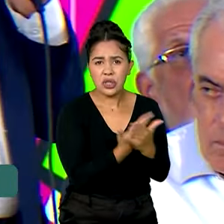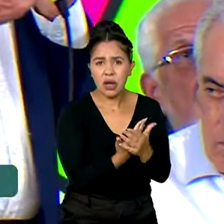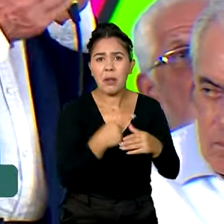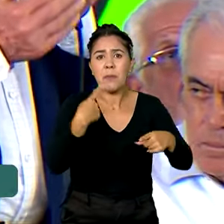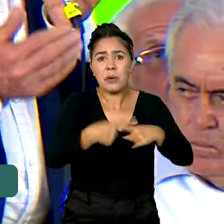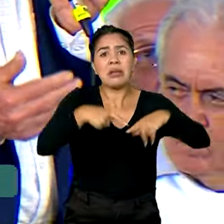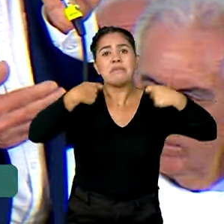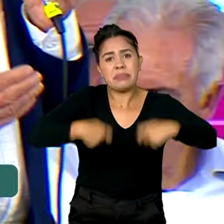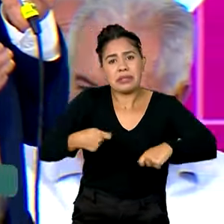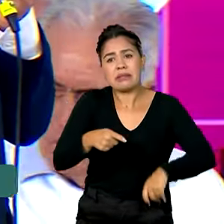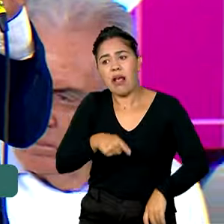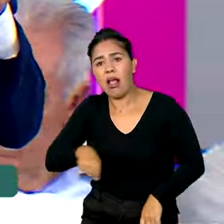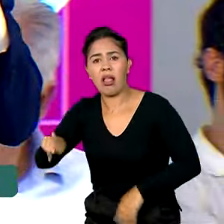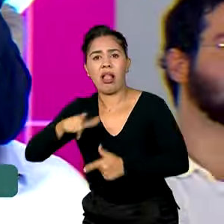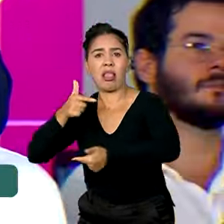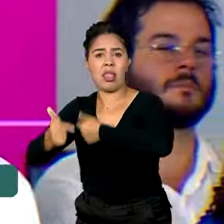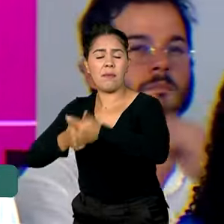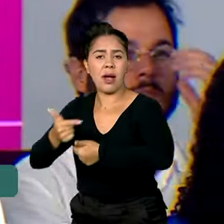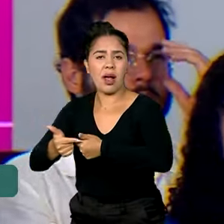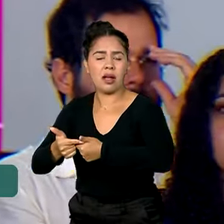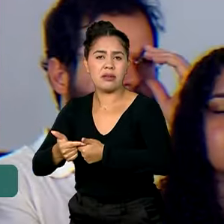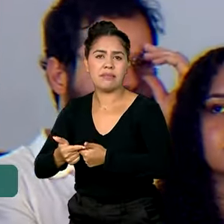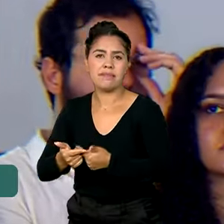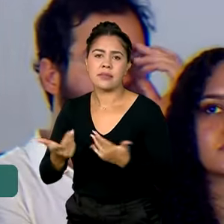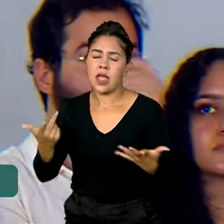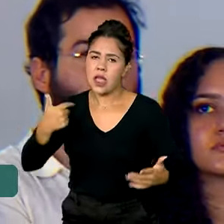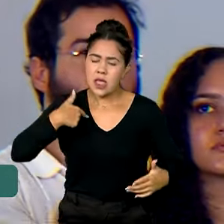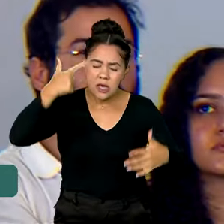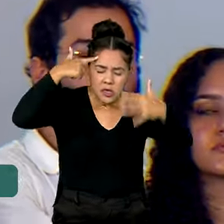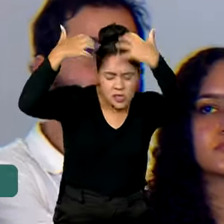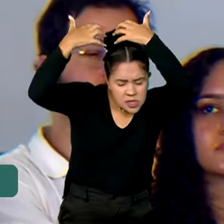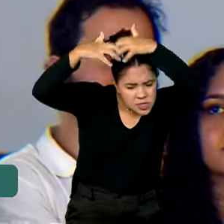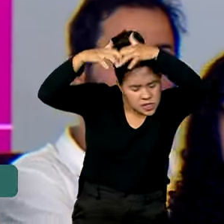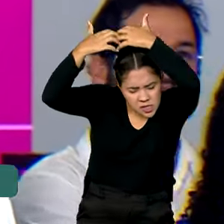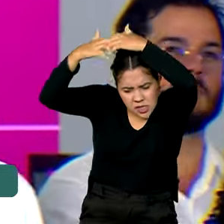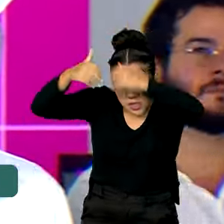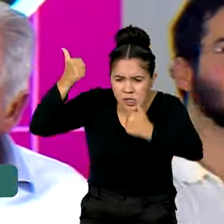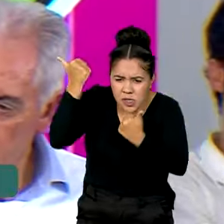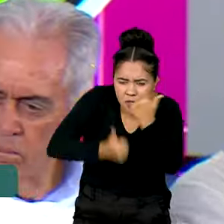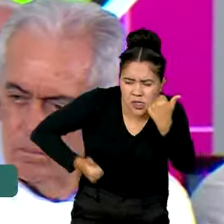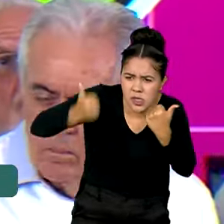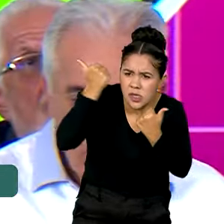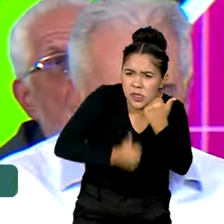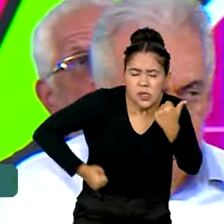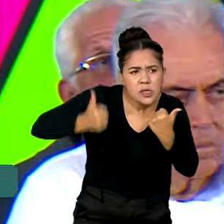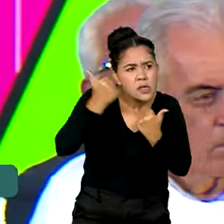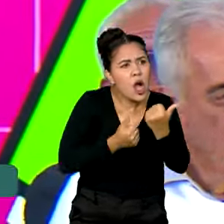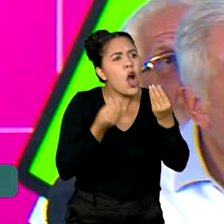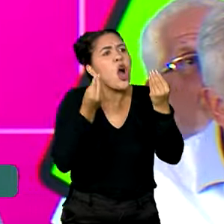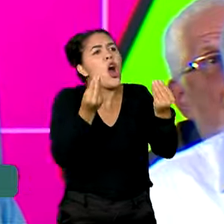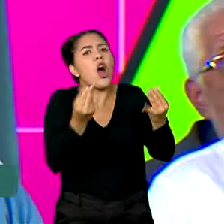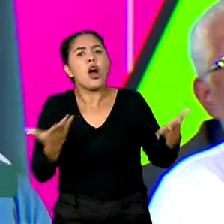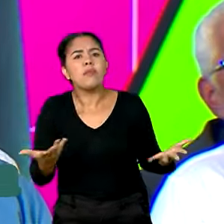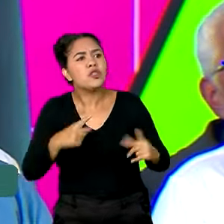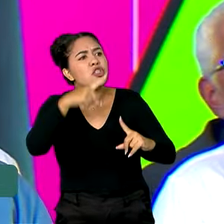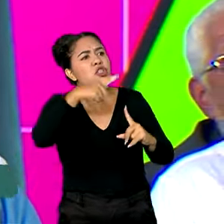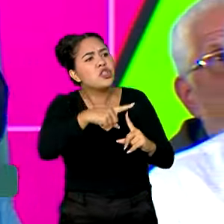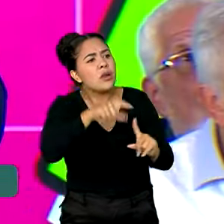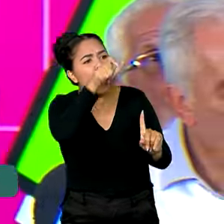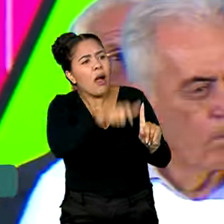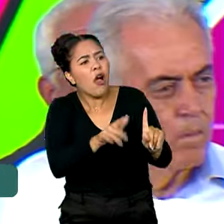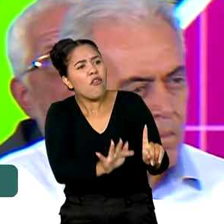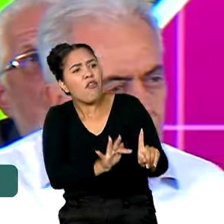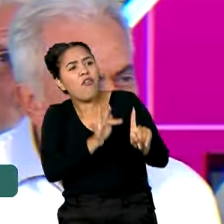trabalhar para ajudar a família, eu fiquei matutando que tipo de brasileiros e brasileiras a gente